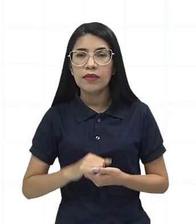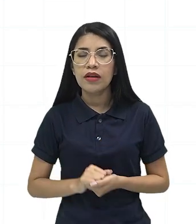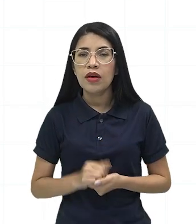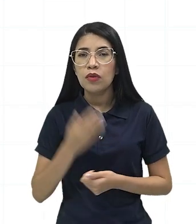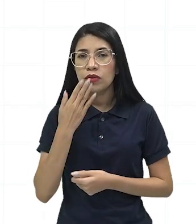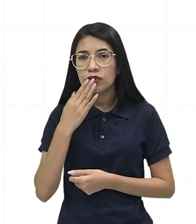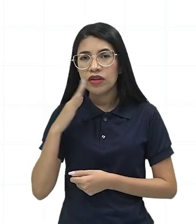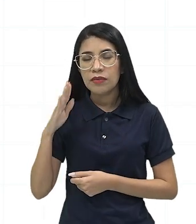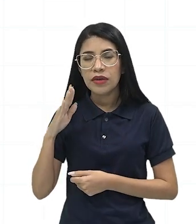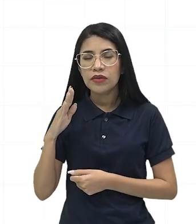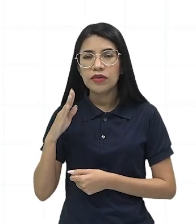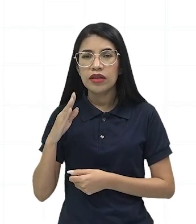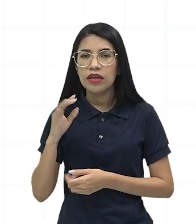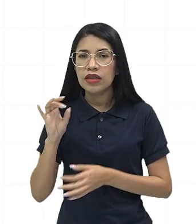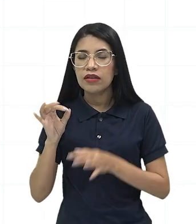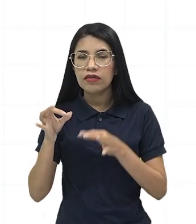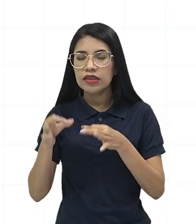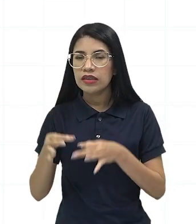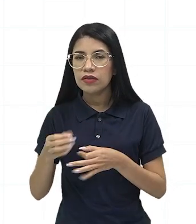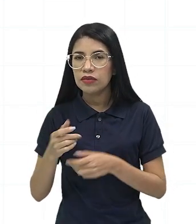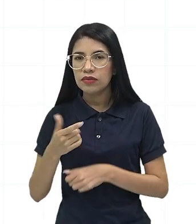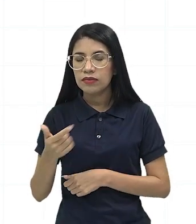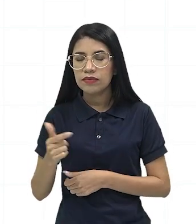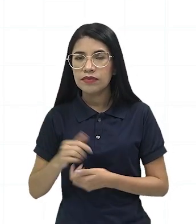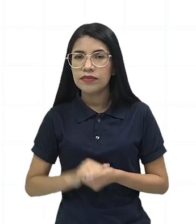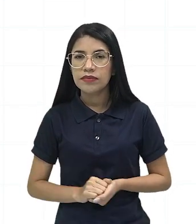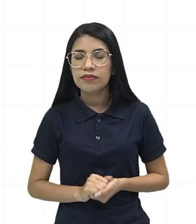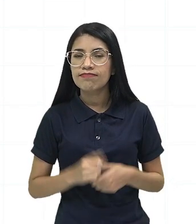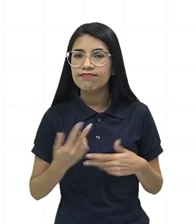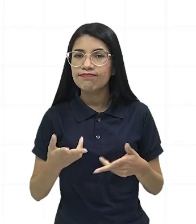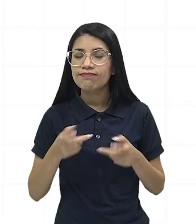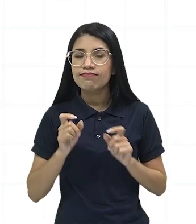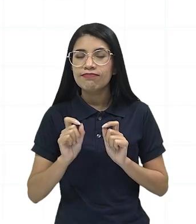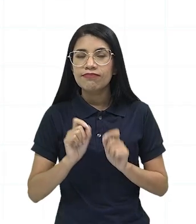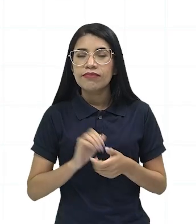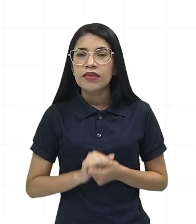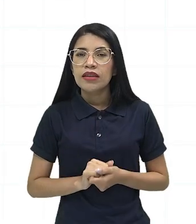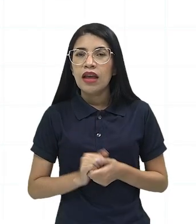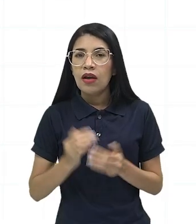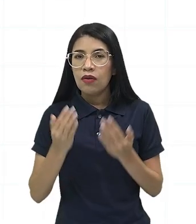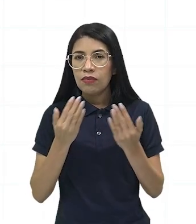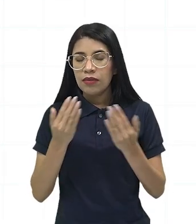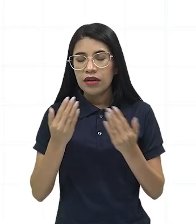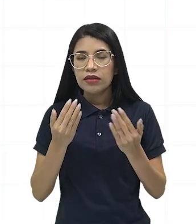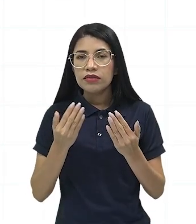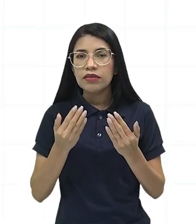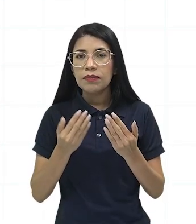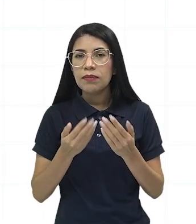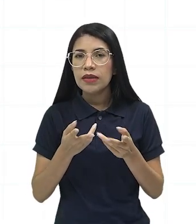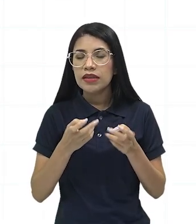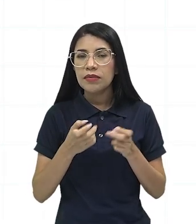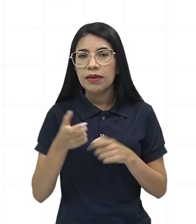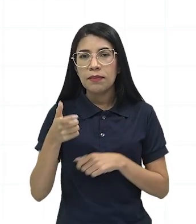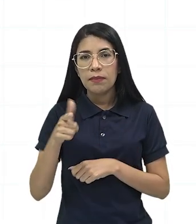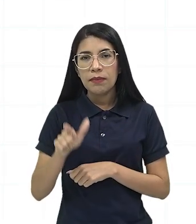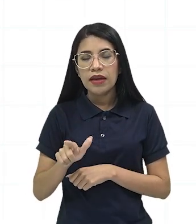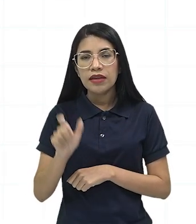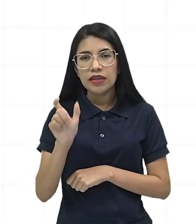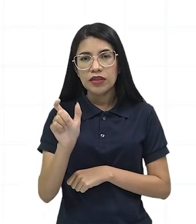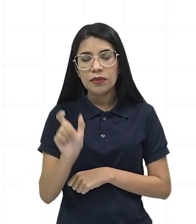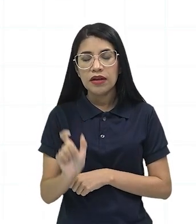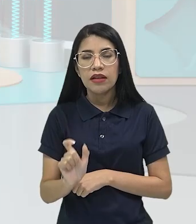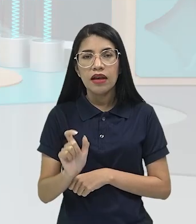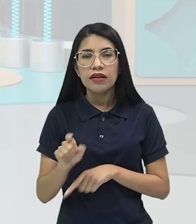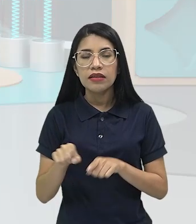tinha jurado, ai Deus, onde está ele? E você percebe o paralelismo entre as estrofes, né? Repete algum termo,